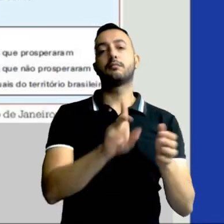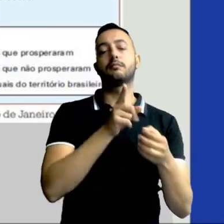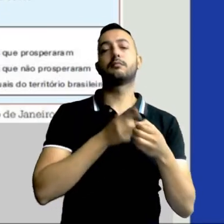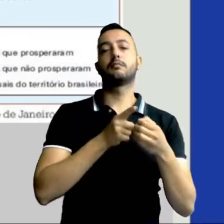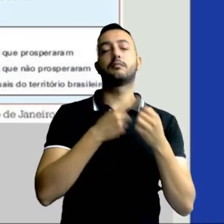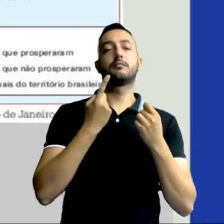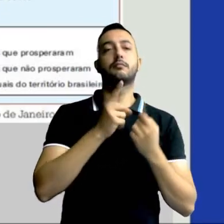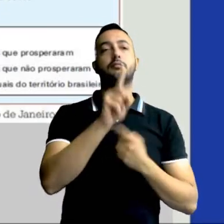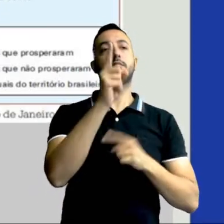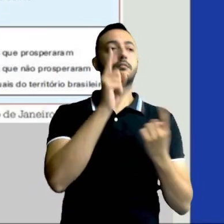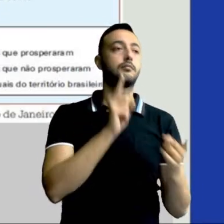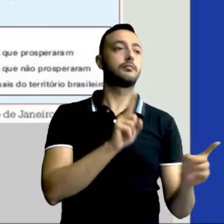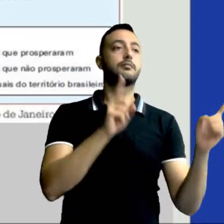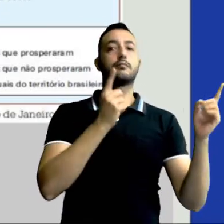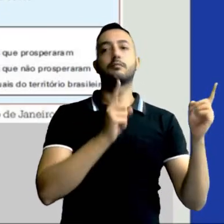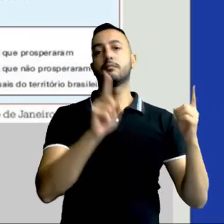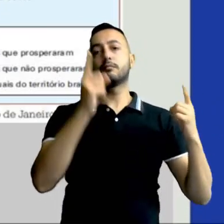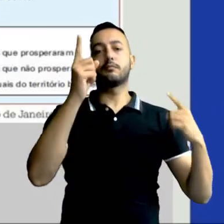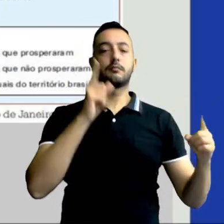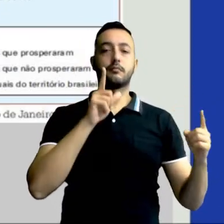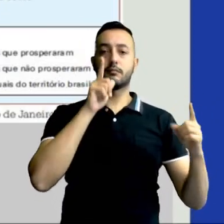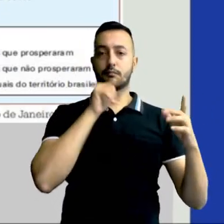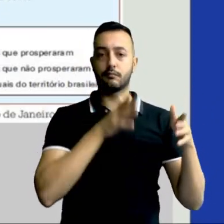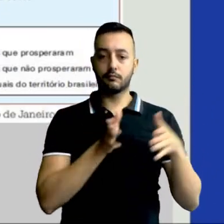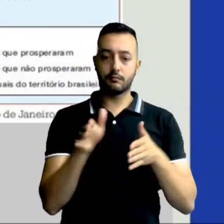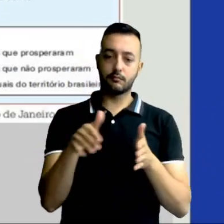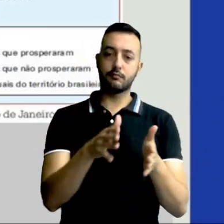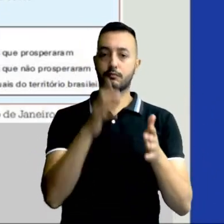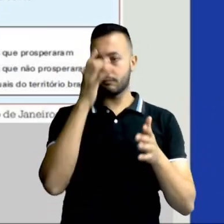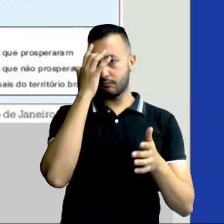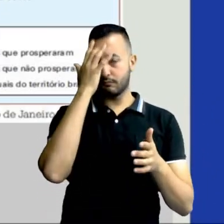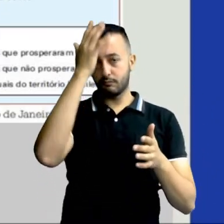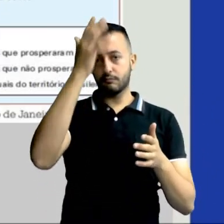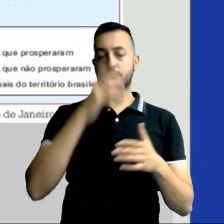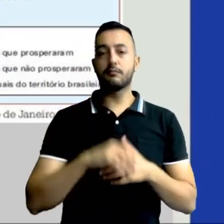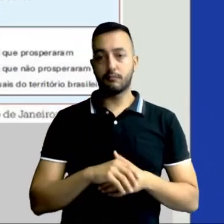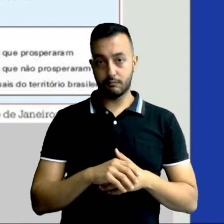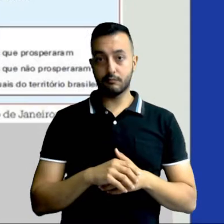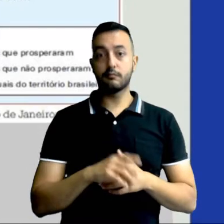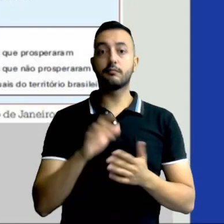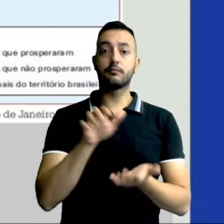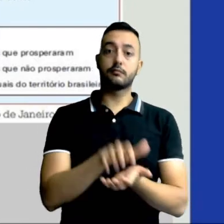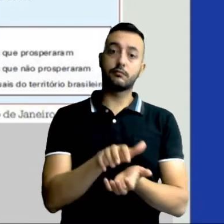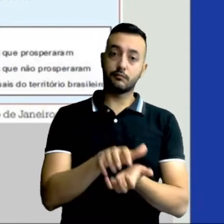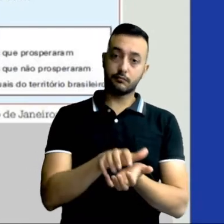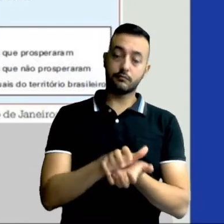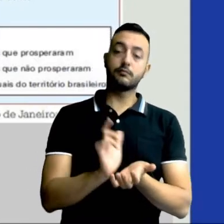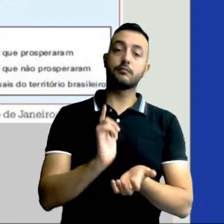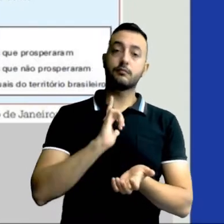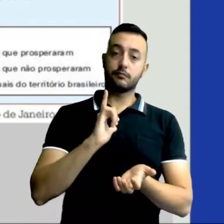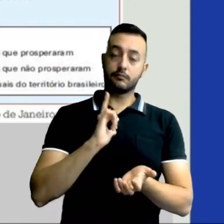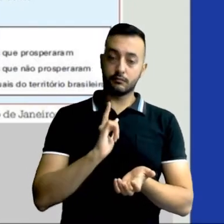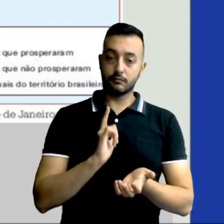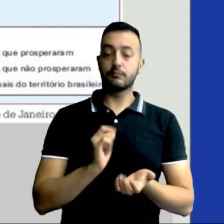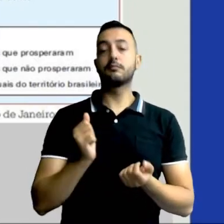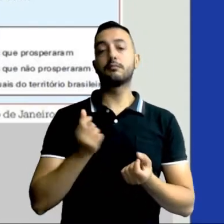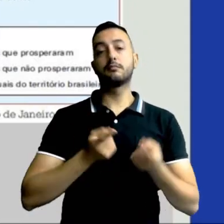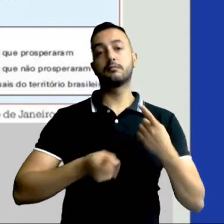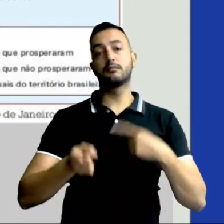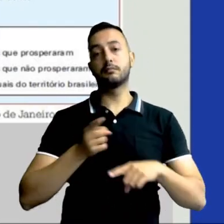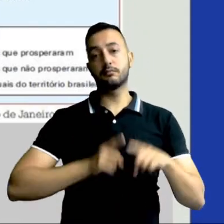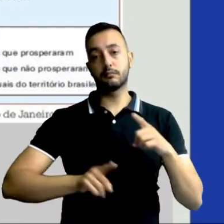interiorização ao curso dos rios tá então perceba aqui o destaque em Pernambuco né com a capitania